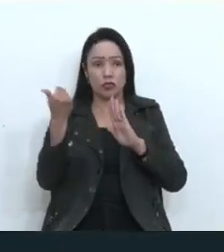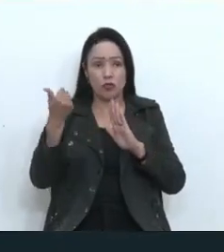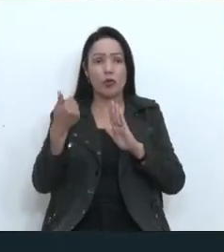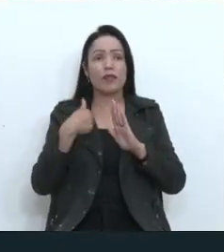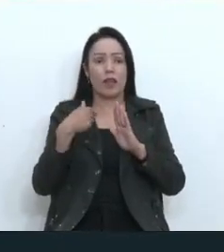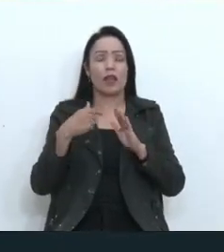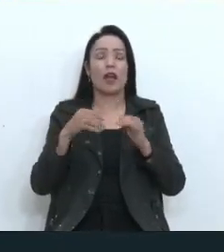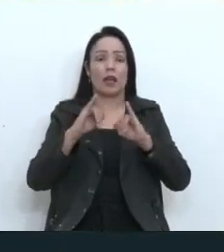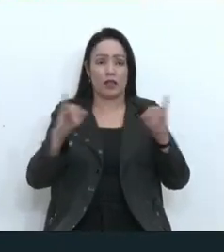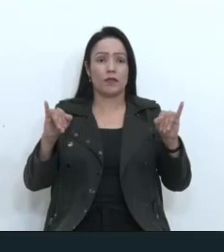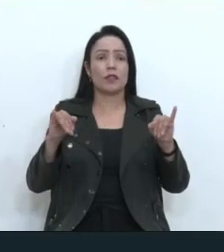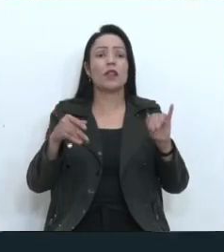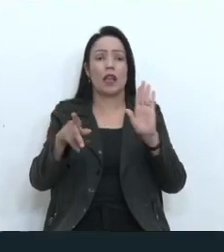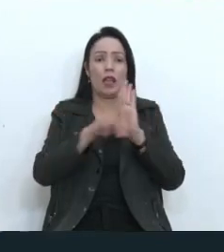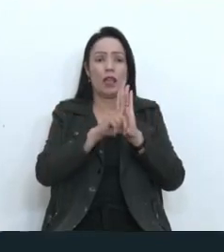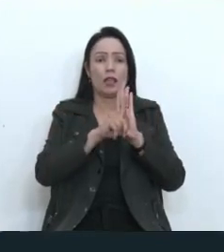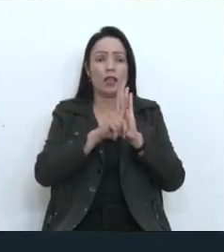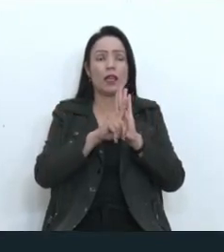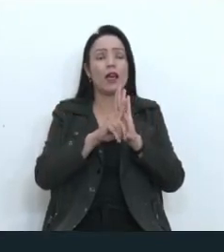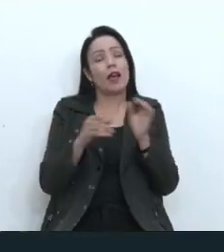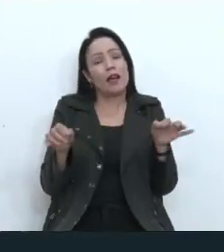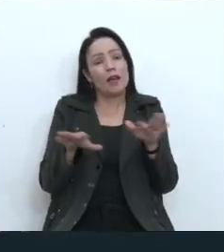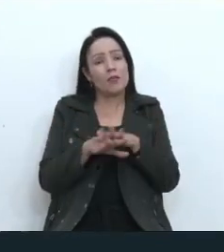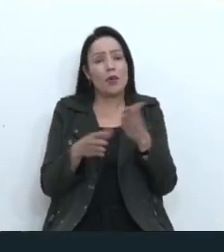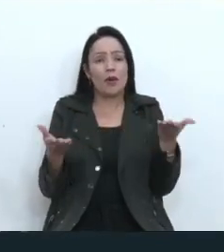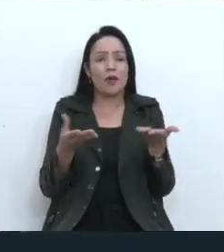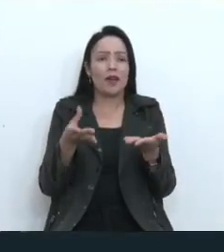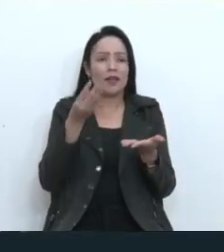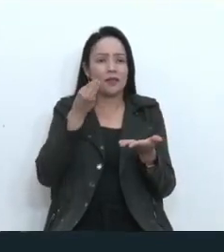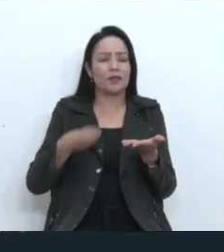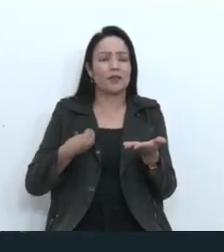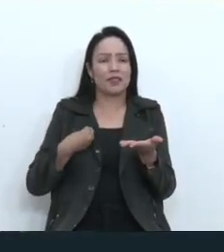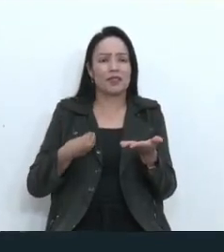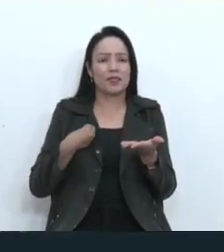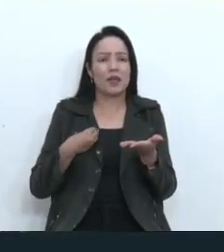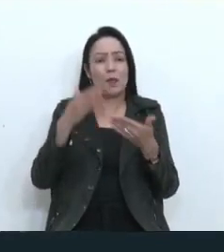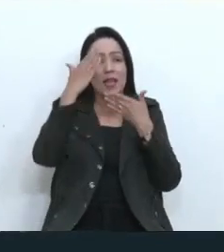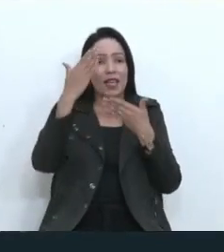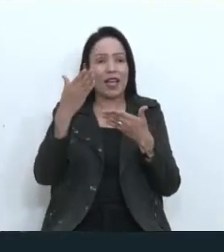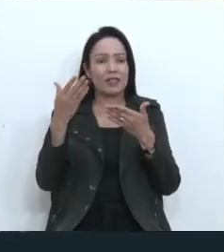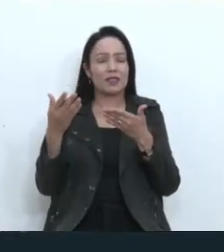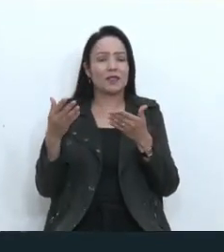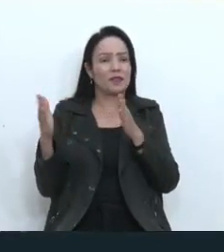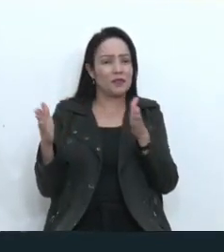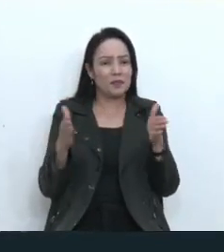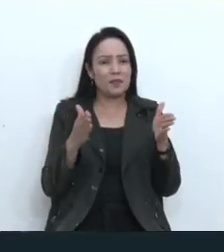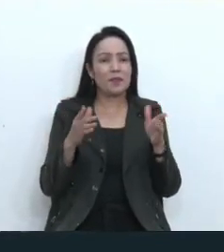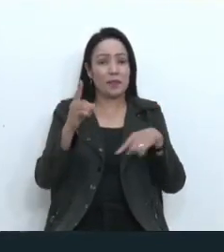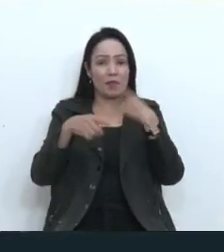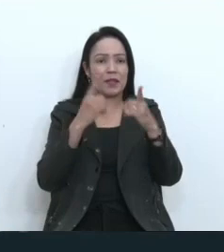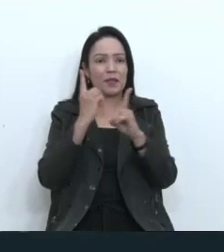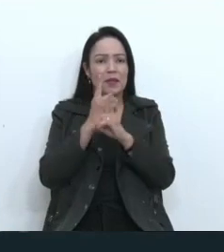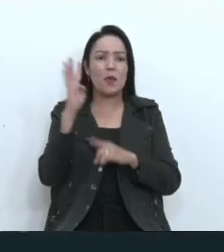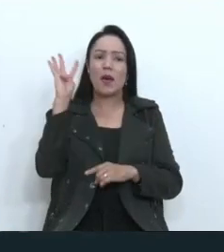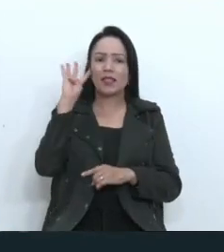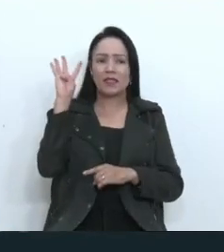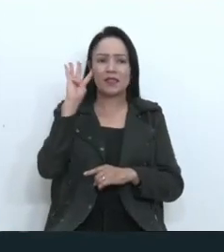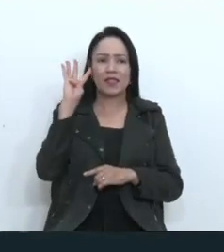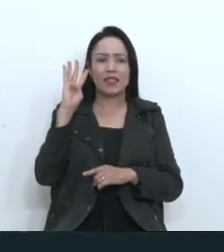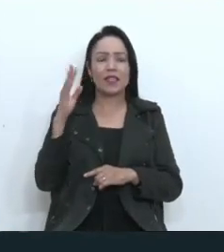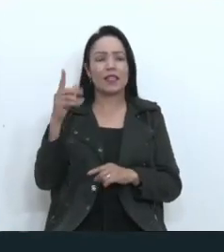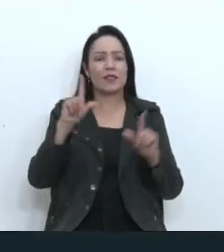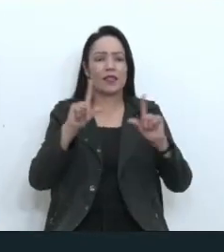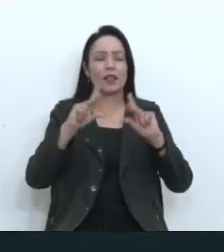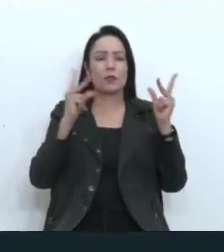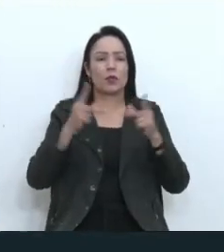desse torna lei onde a gente vai encerrando Então essa transmissão ao vivo muito obrigada pela sua audiência a gente se vê na próxima quarta-feira durante a sessão ordinária